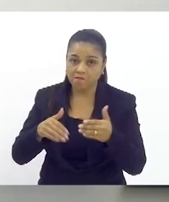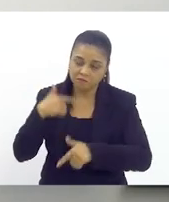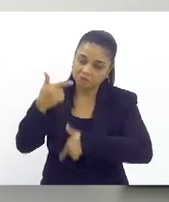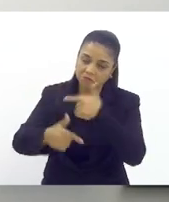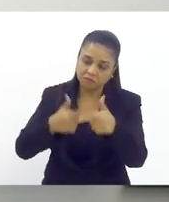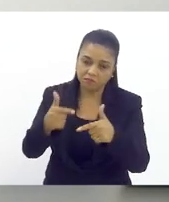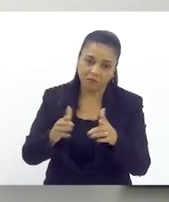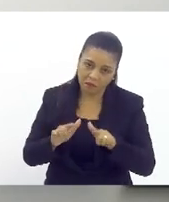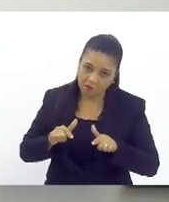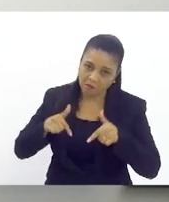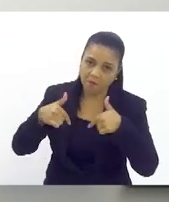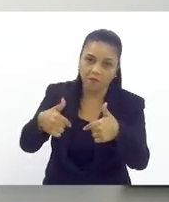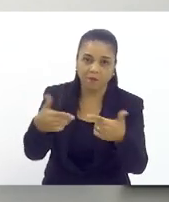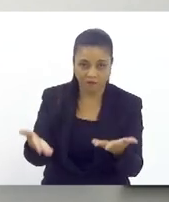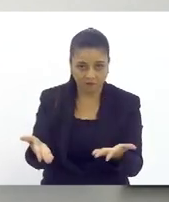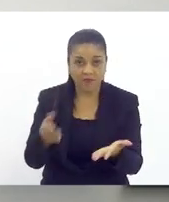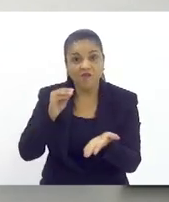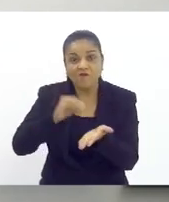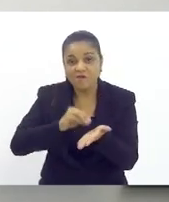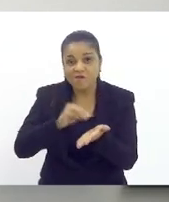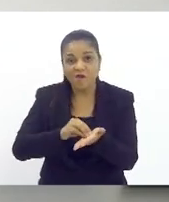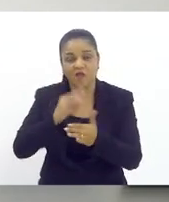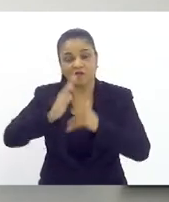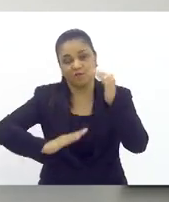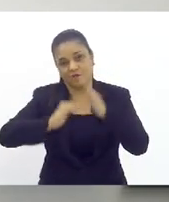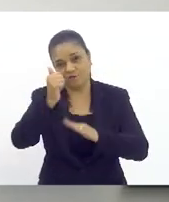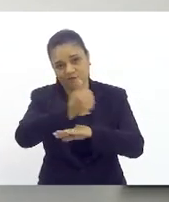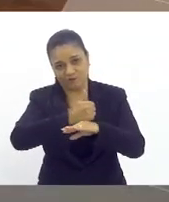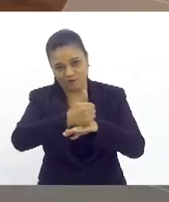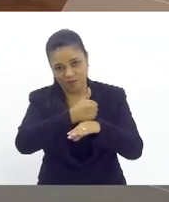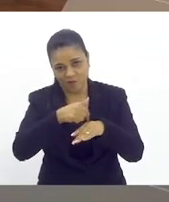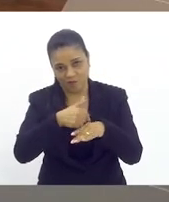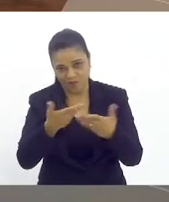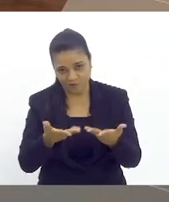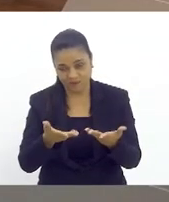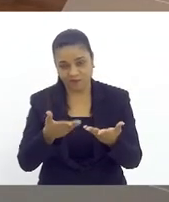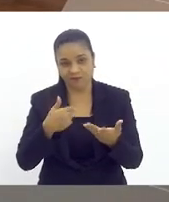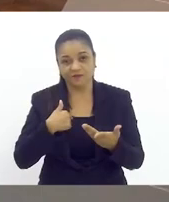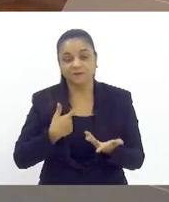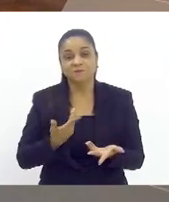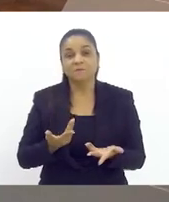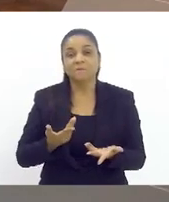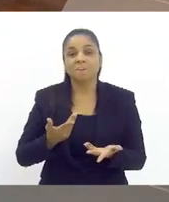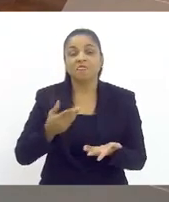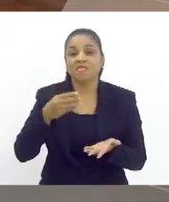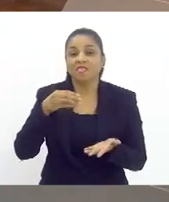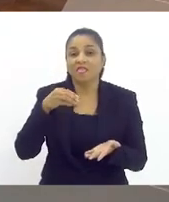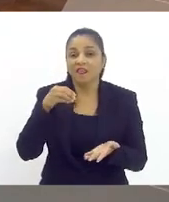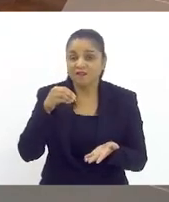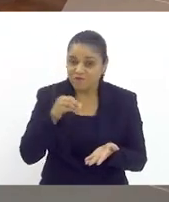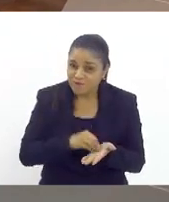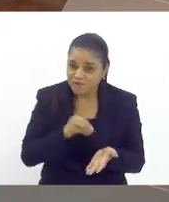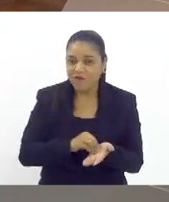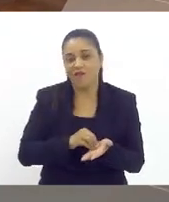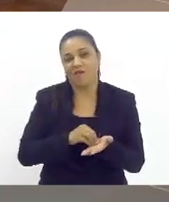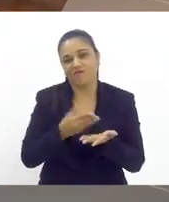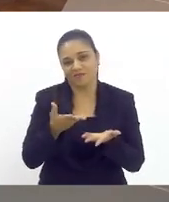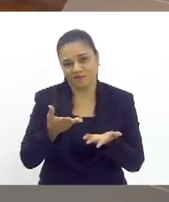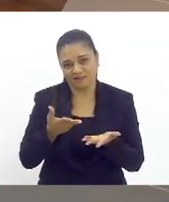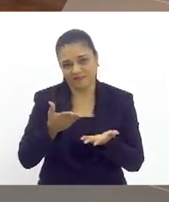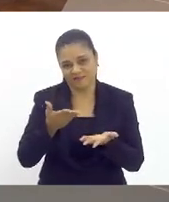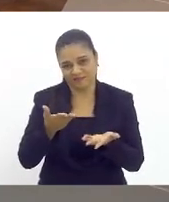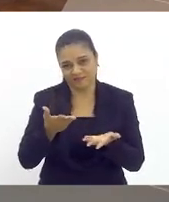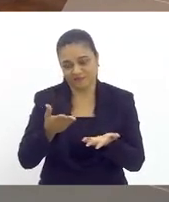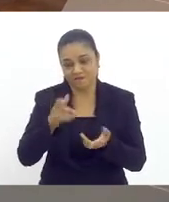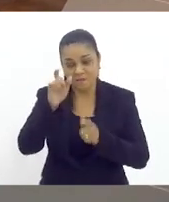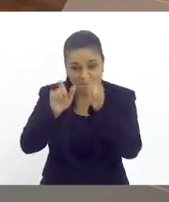disposto a fazer isso É verdade pensam Na Boiada É verdade falta gente com essa disponibilidade como pessoas